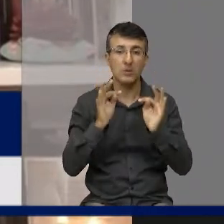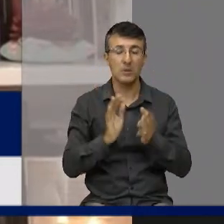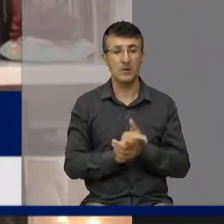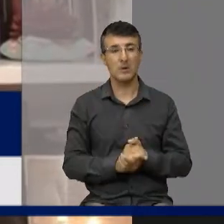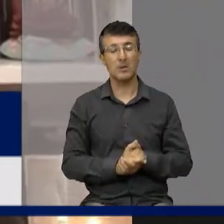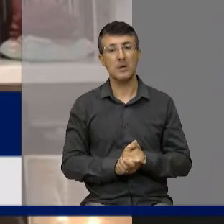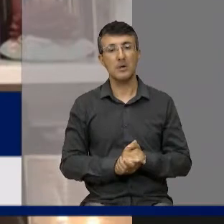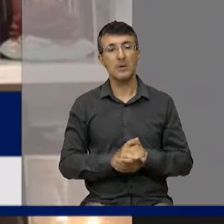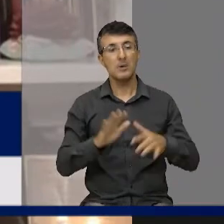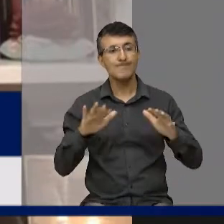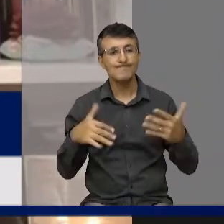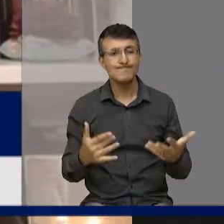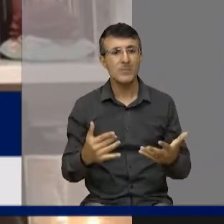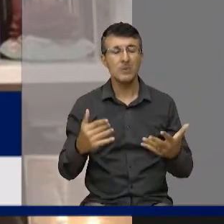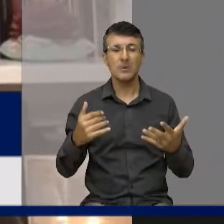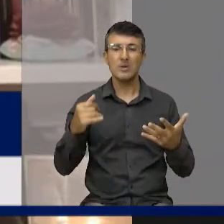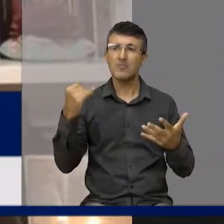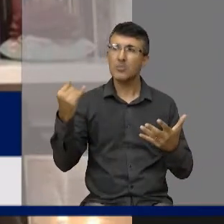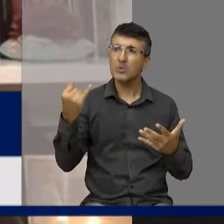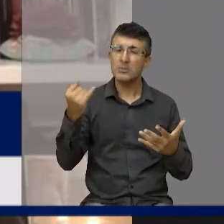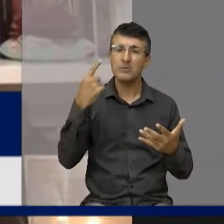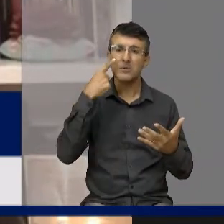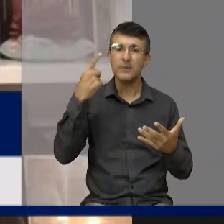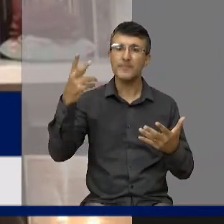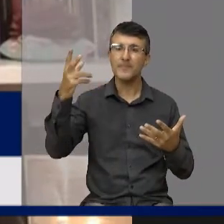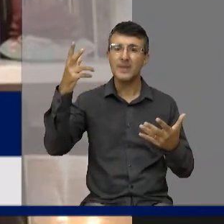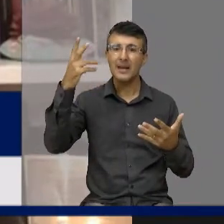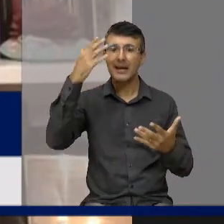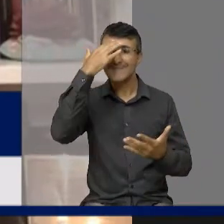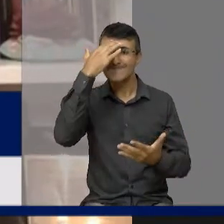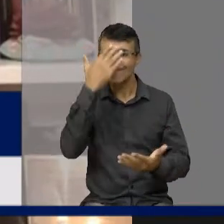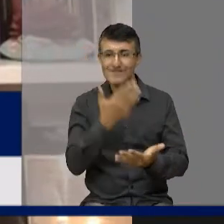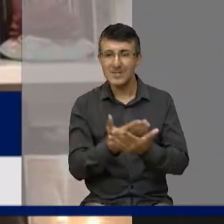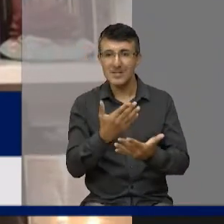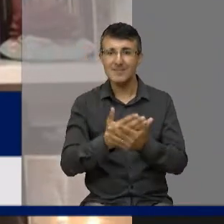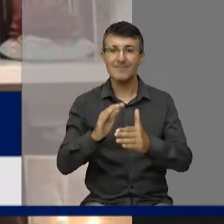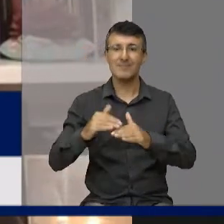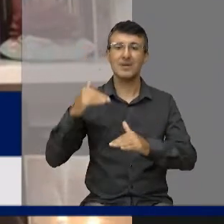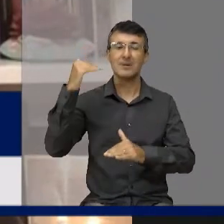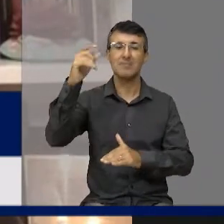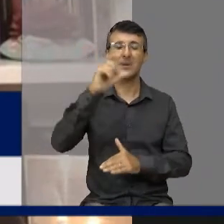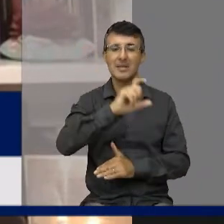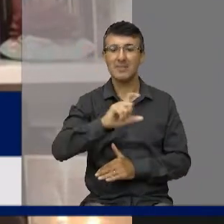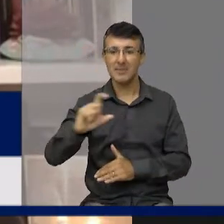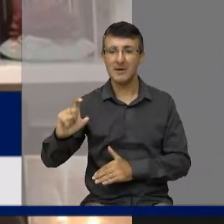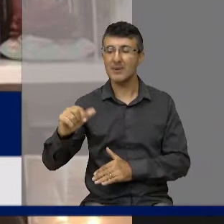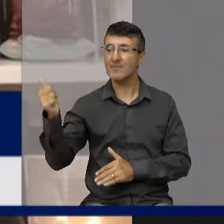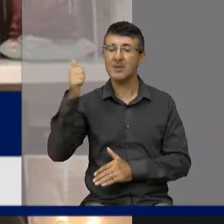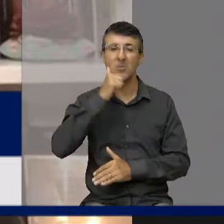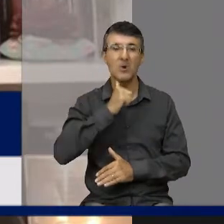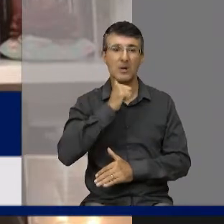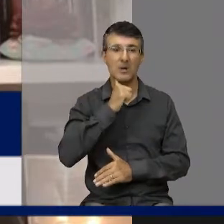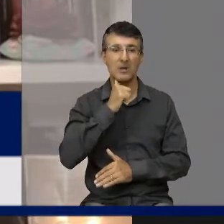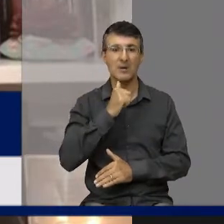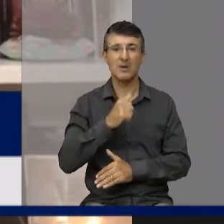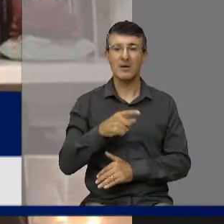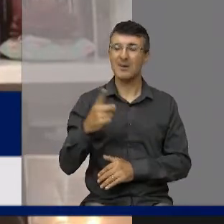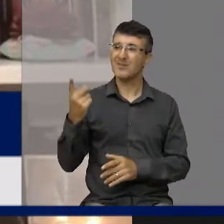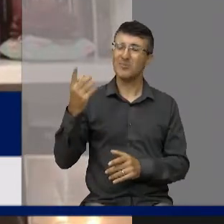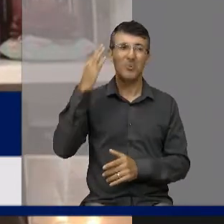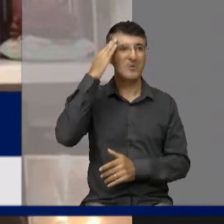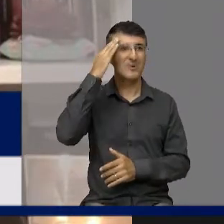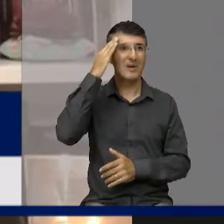dar maior credibilidade para uma mulher. Uma mulher, né, ela não pode sempre ser taxada de mentirosa ou de mitômana. Se ela